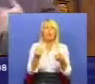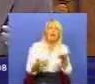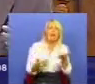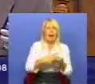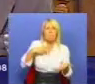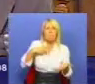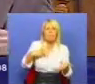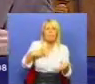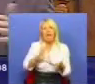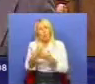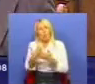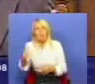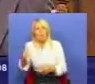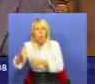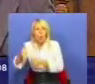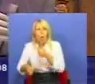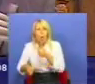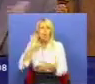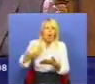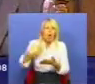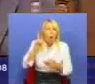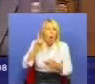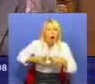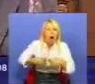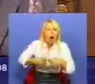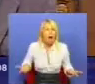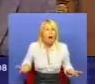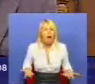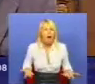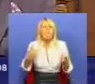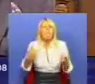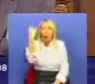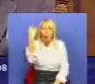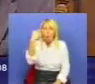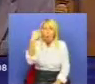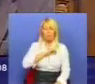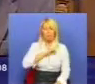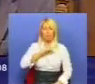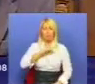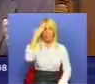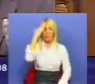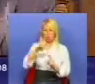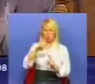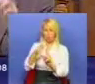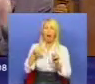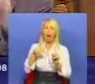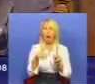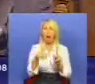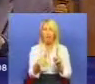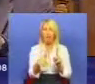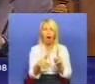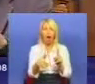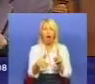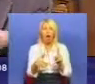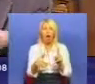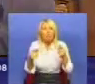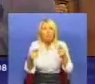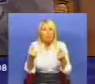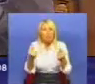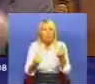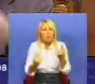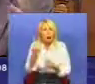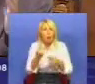beneficia os consumidores. Ora, eu não consigo ver uma única das privatizações previstas para o próximo ano que sequer seja num setor onde